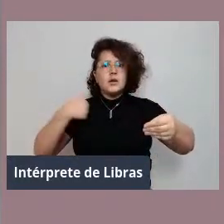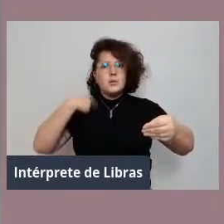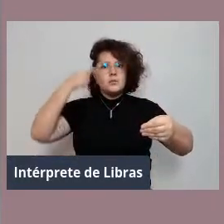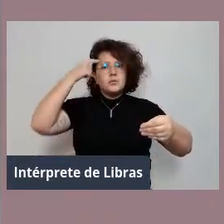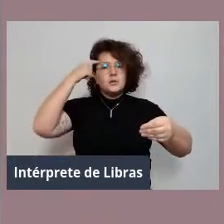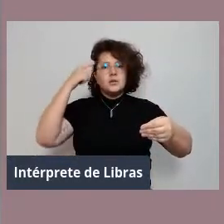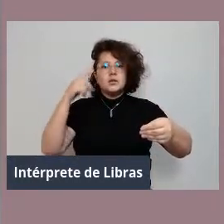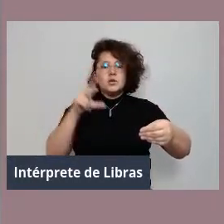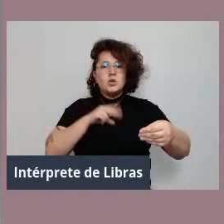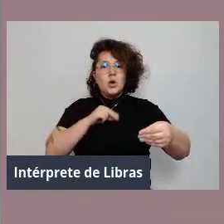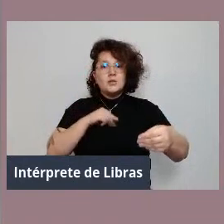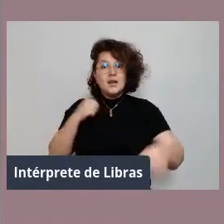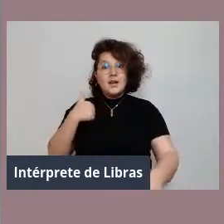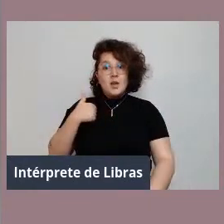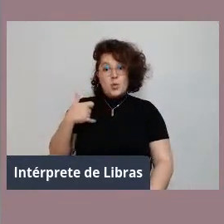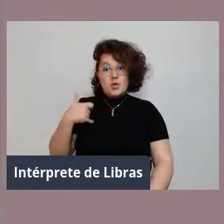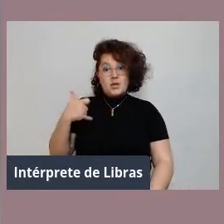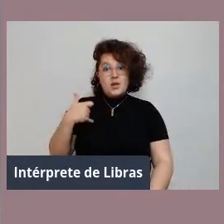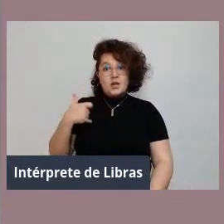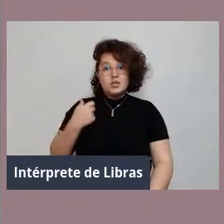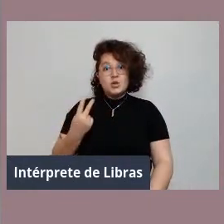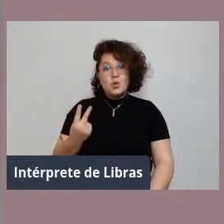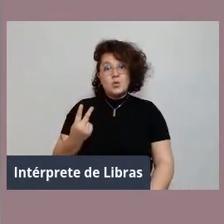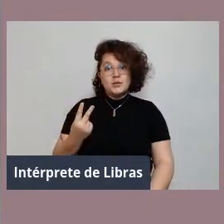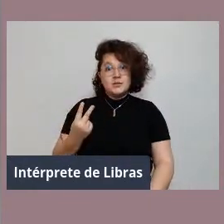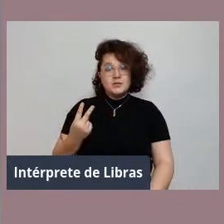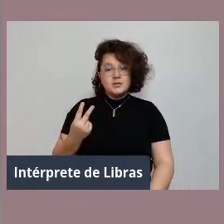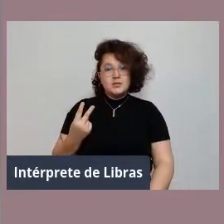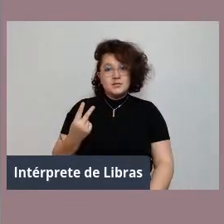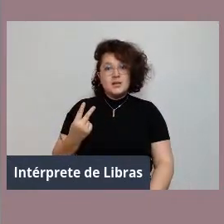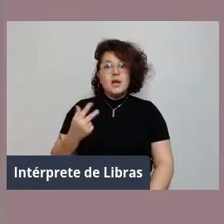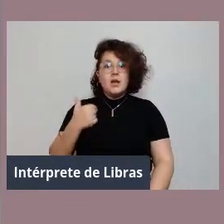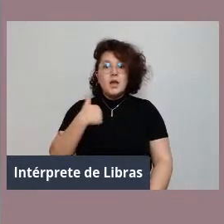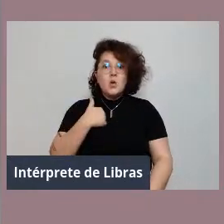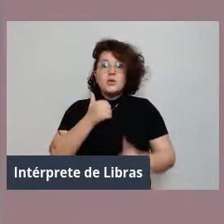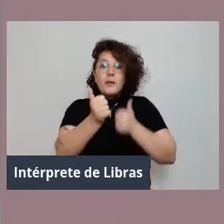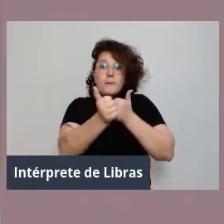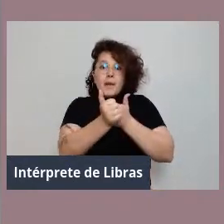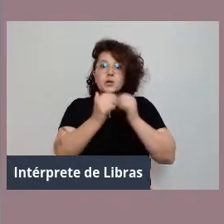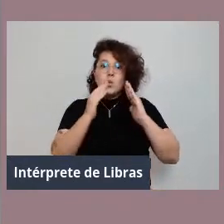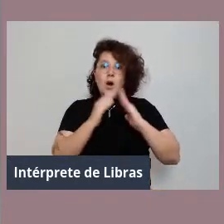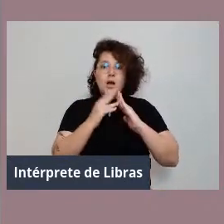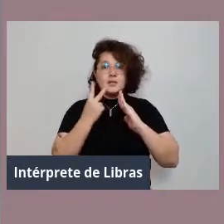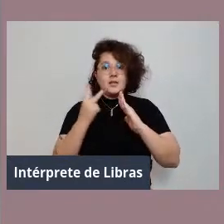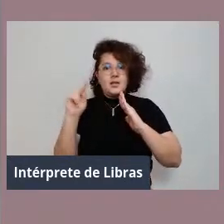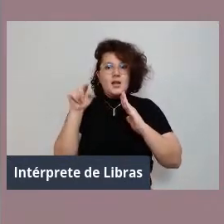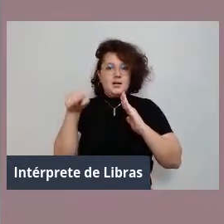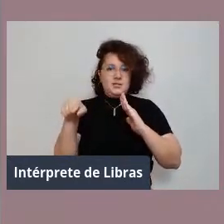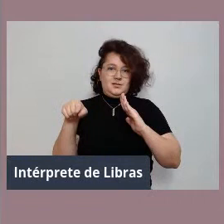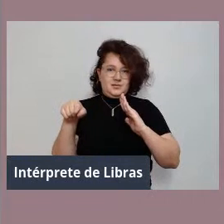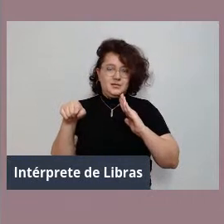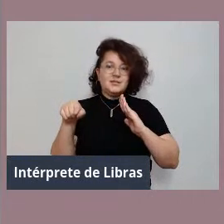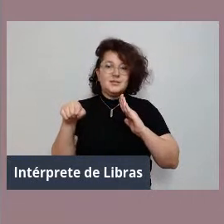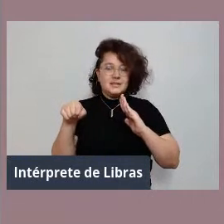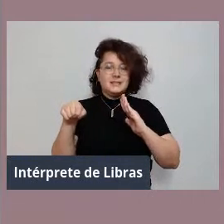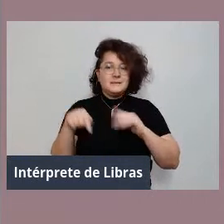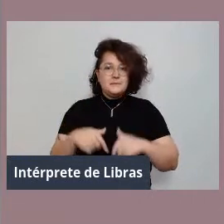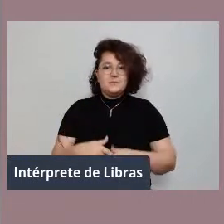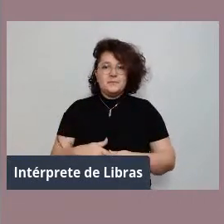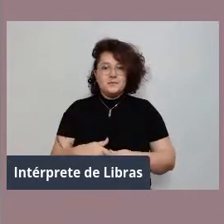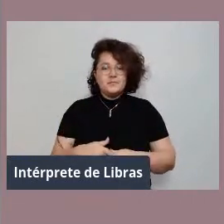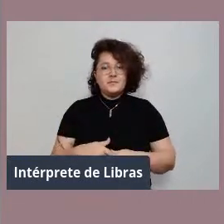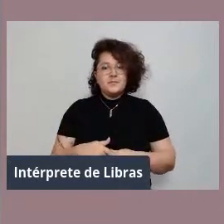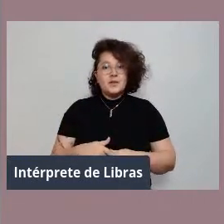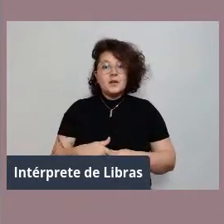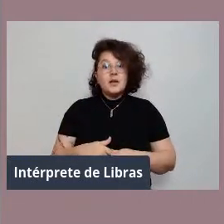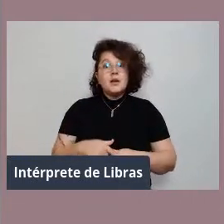uma criança de 2 anos e eu morava a poucos quarteirões da Clarice. E, ainda por